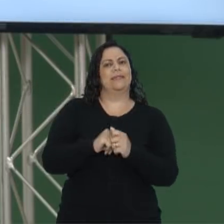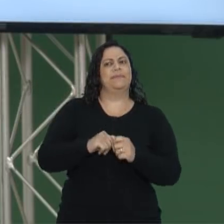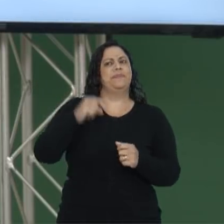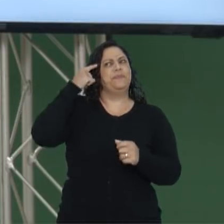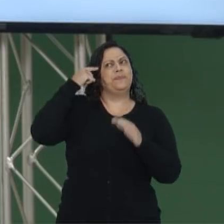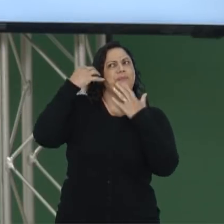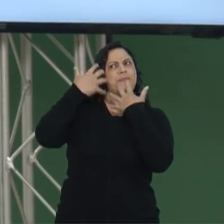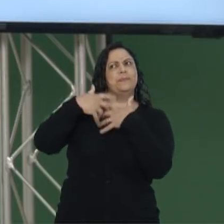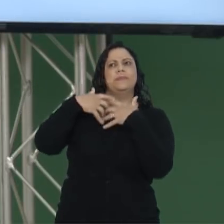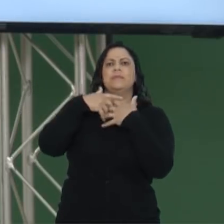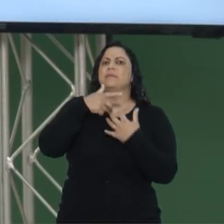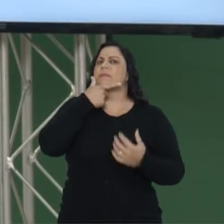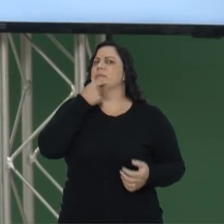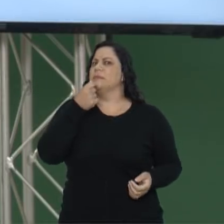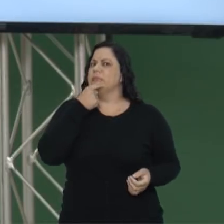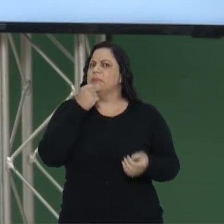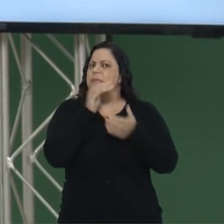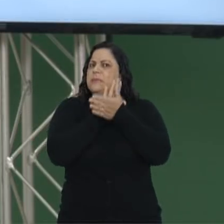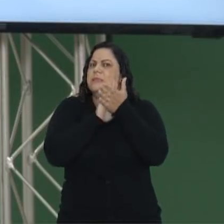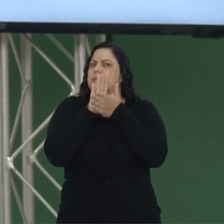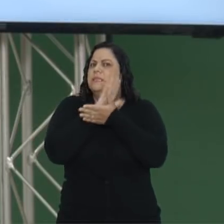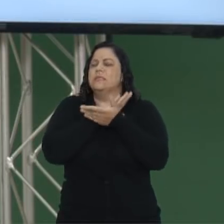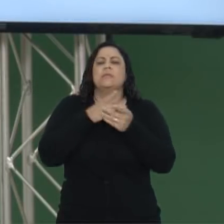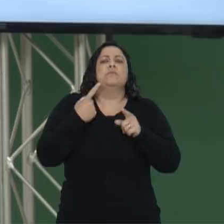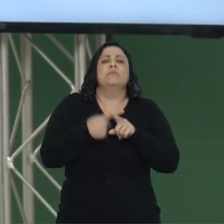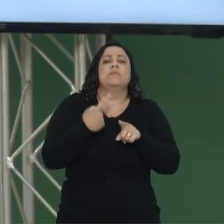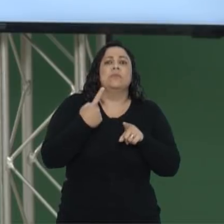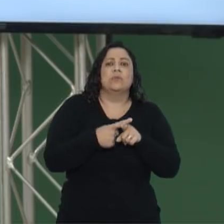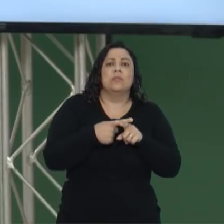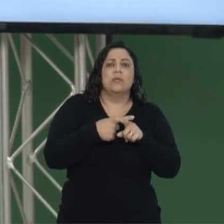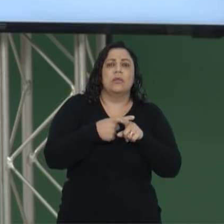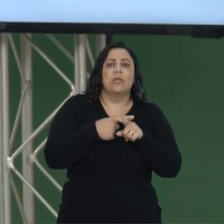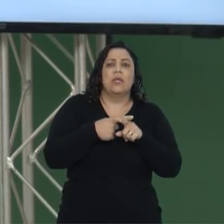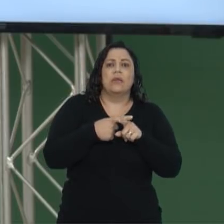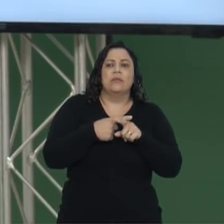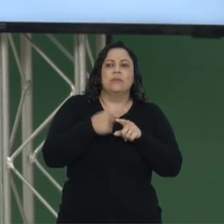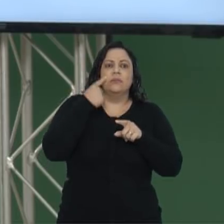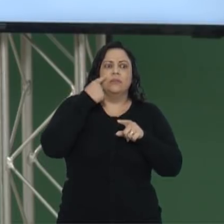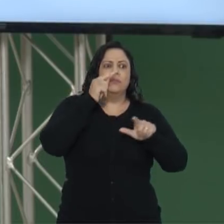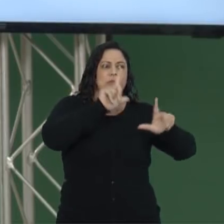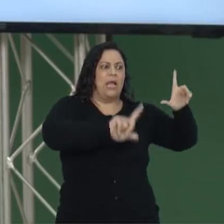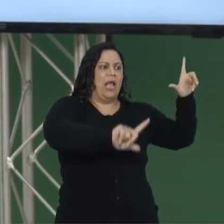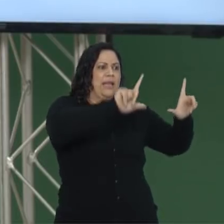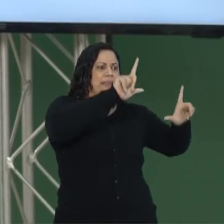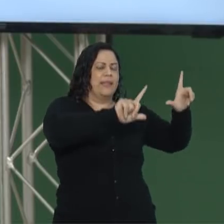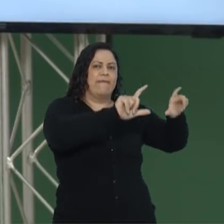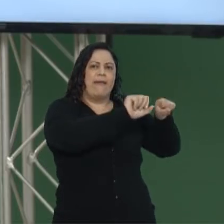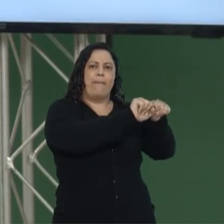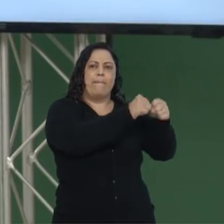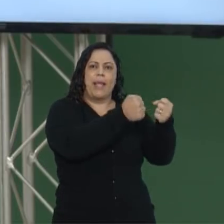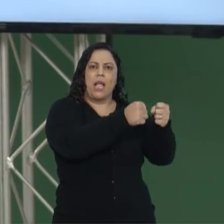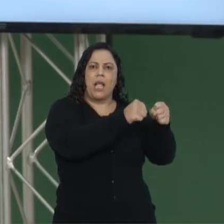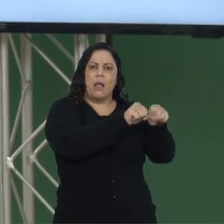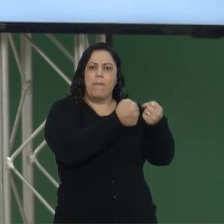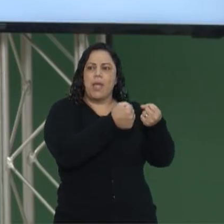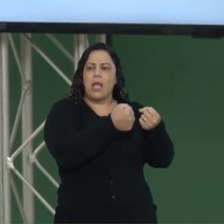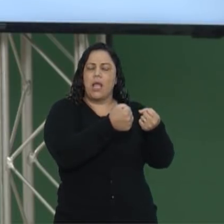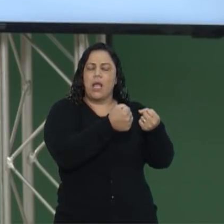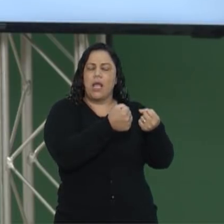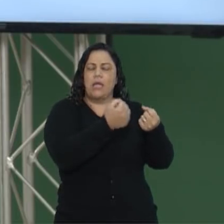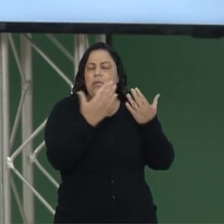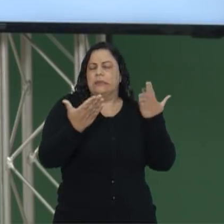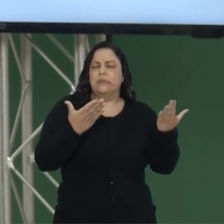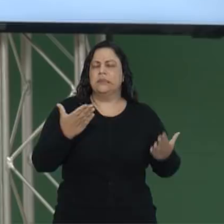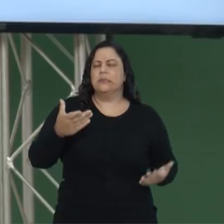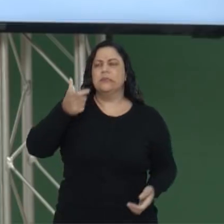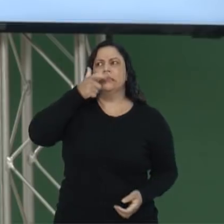menino ficou sem imaginação. Por quê? Porque deu um pane nas TVs e aí ele não tem mais TV, não dá para assistir mais